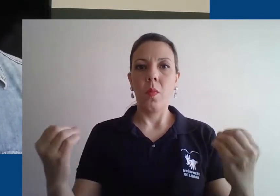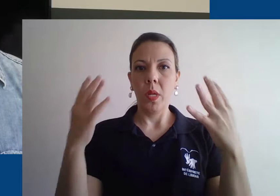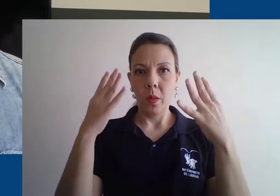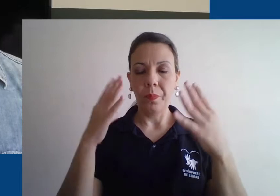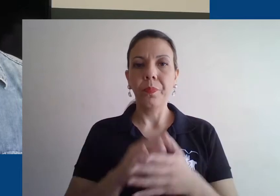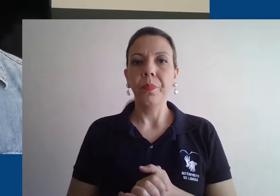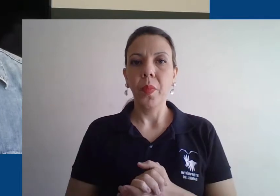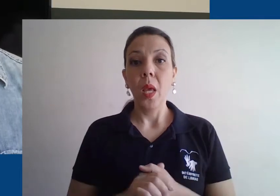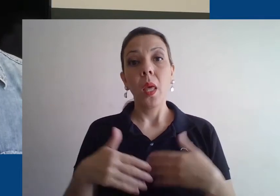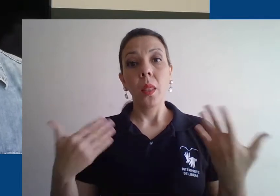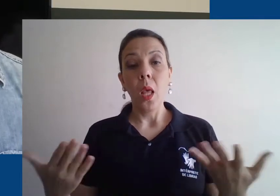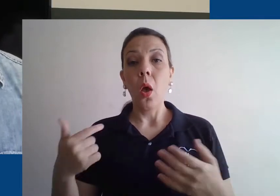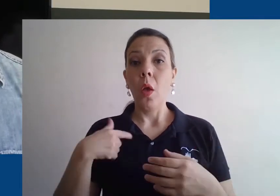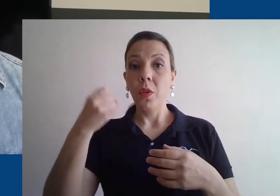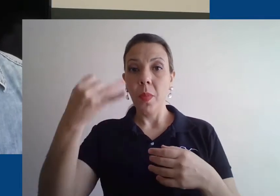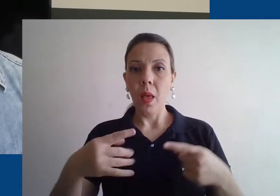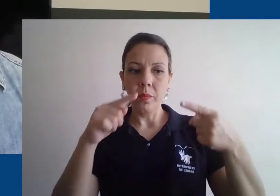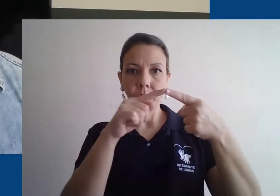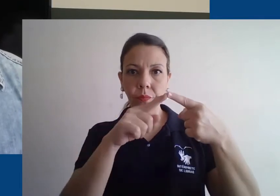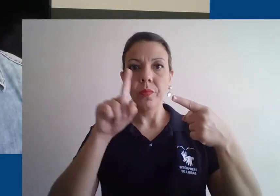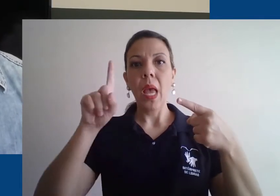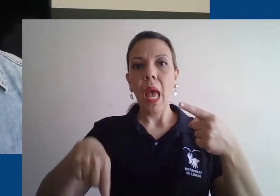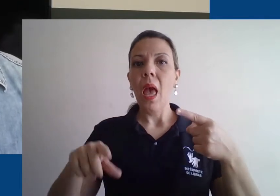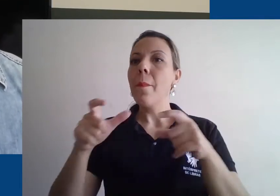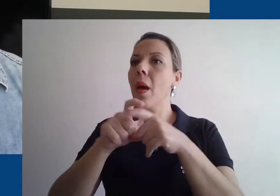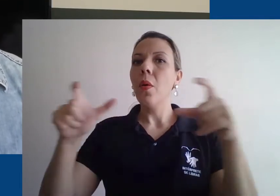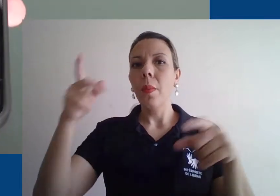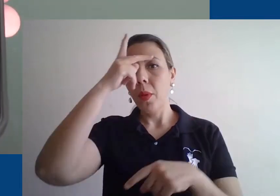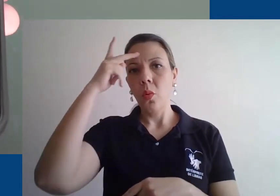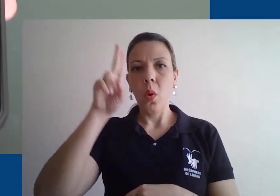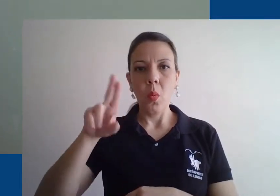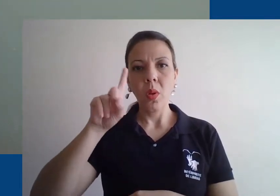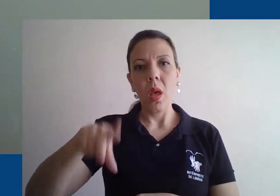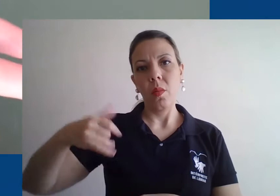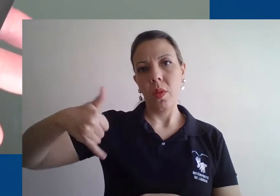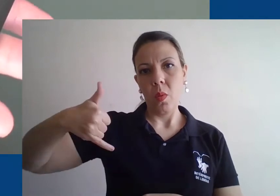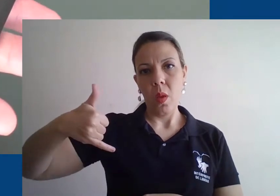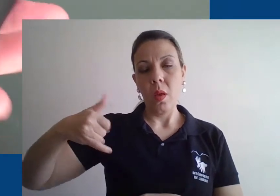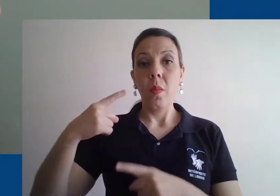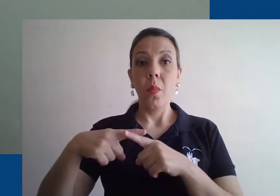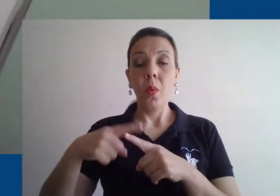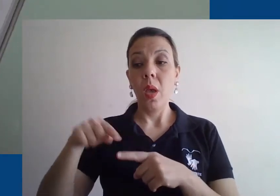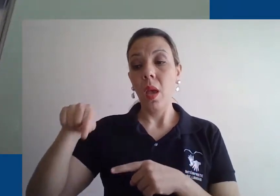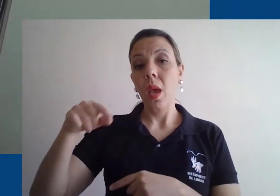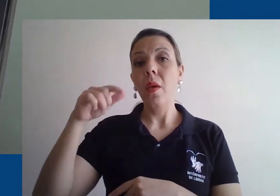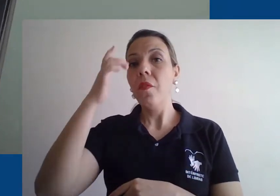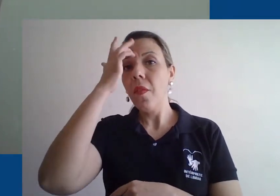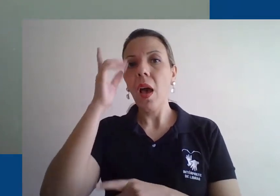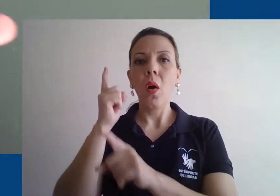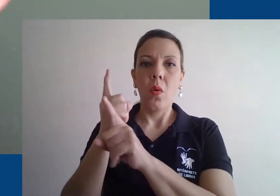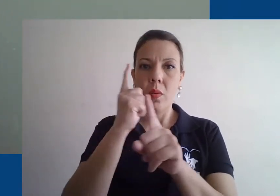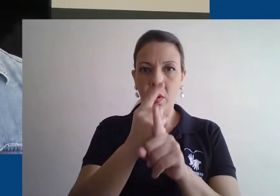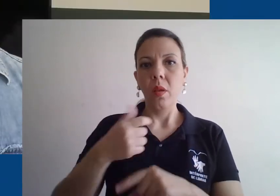eu acho que é a opção que a maioria das pessoas vai optar por usar para gravar, que é o celular. Porque eu acho que é a mais fácil que a gente tem hoje